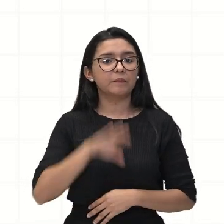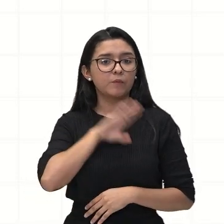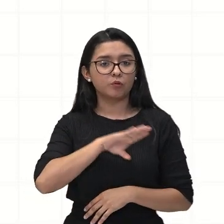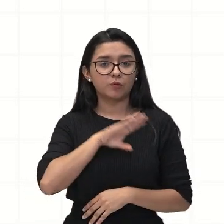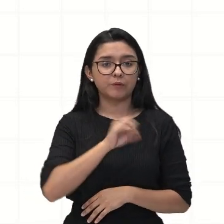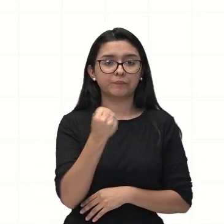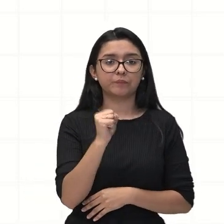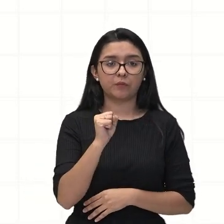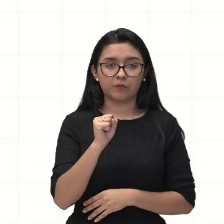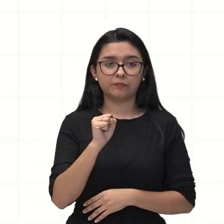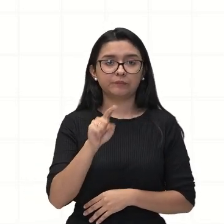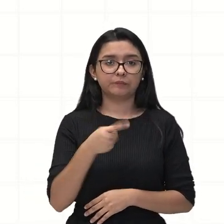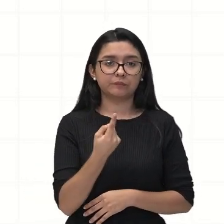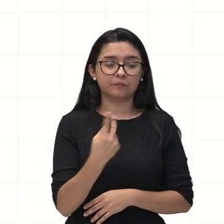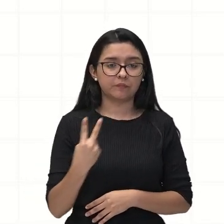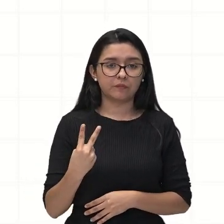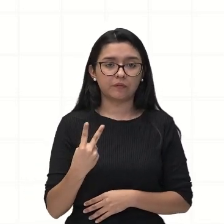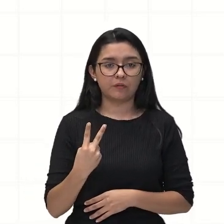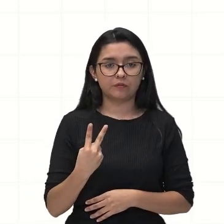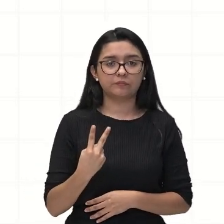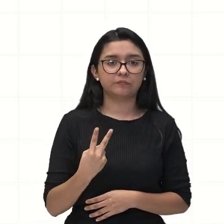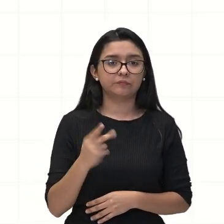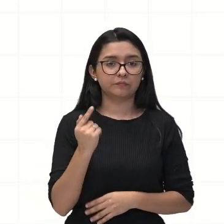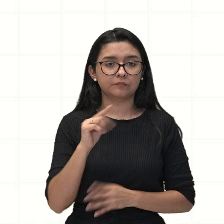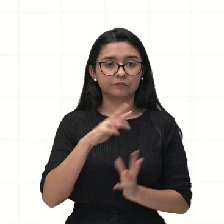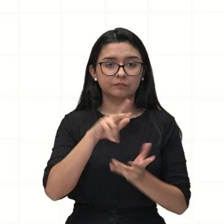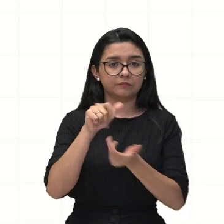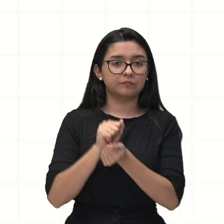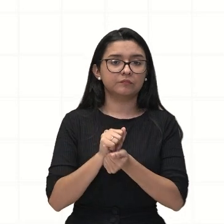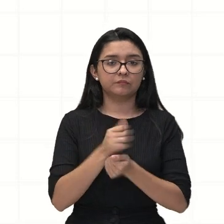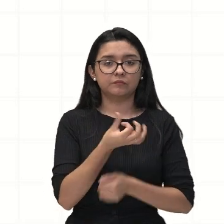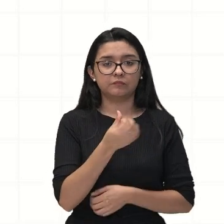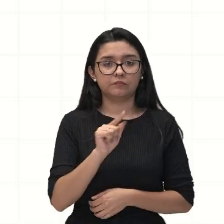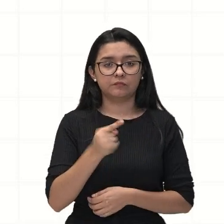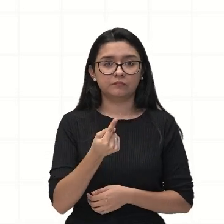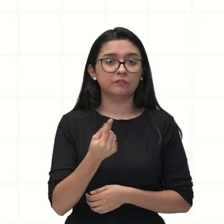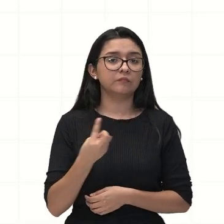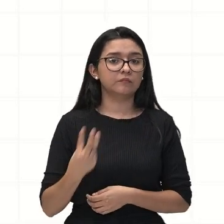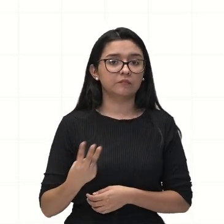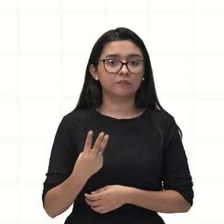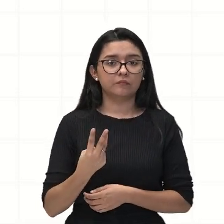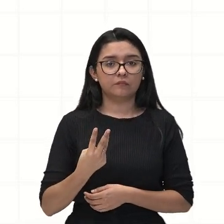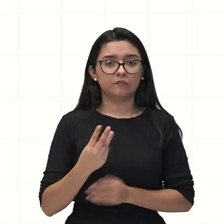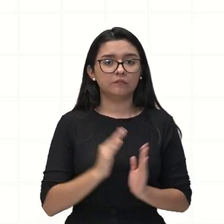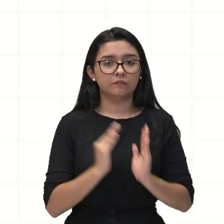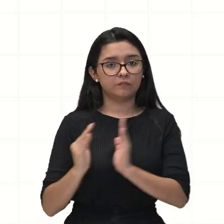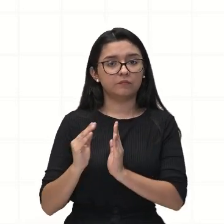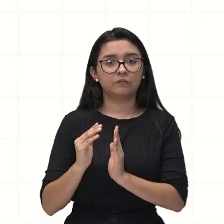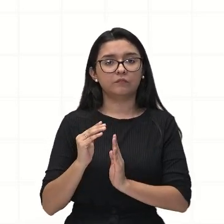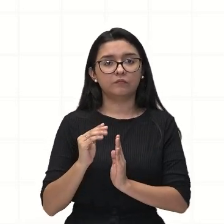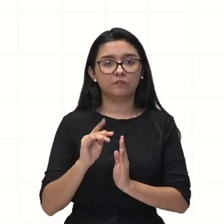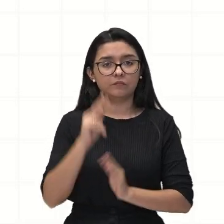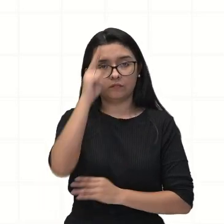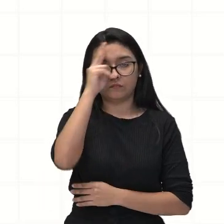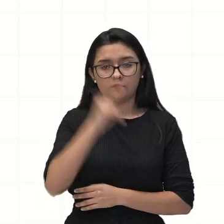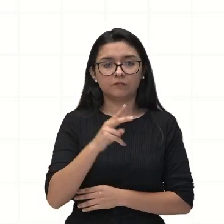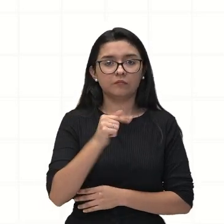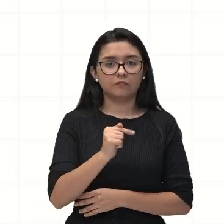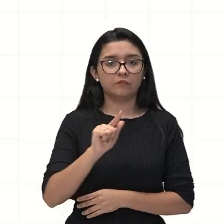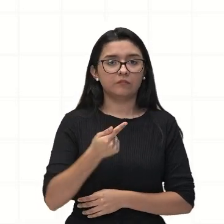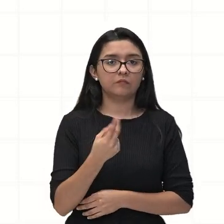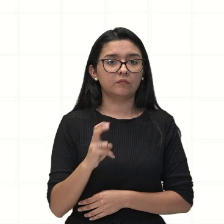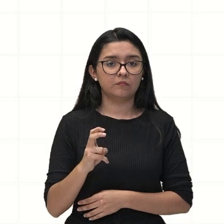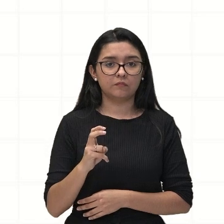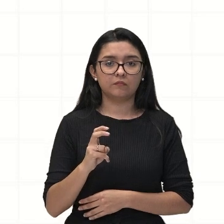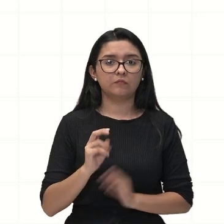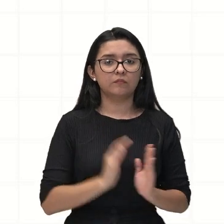portuguesa, 8,2. Geografia, 6,3. História,